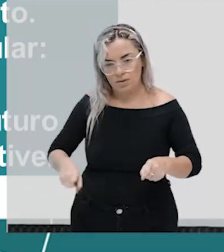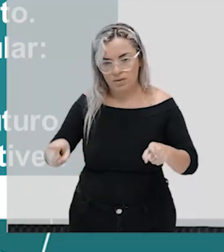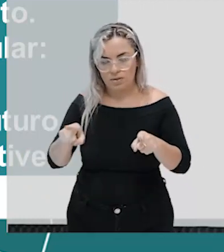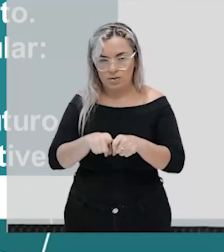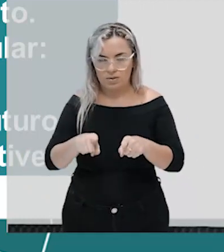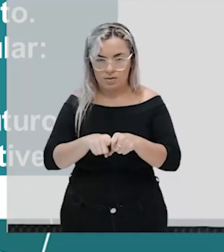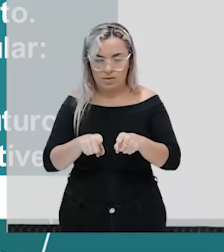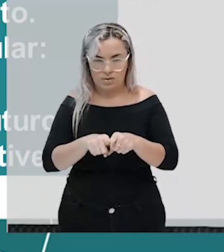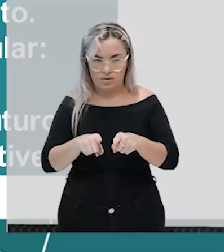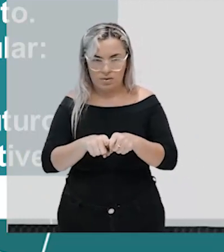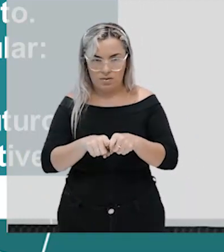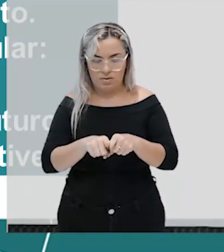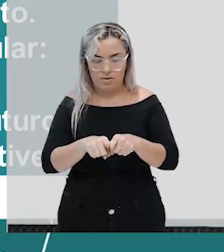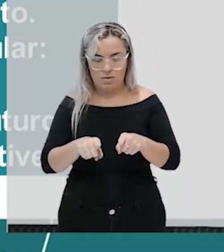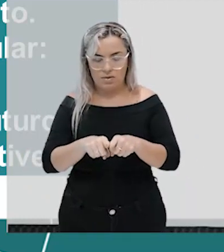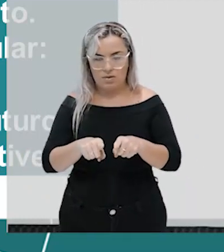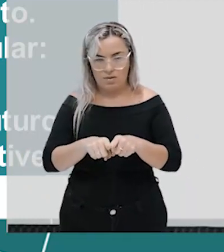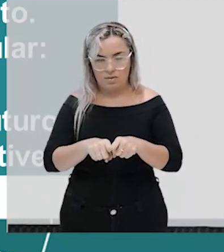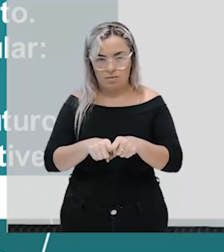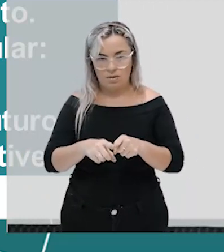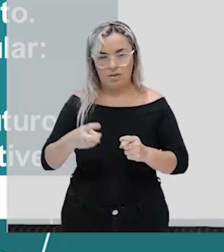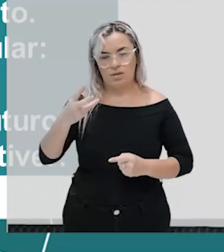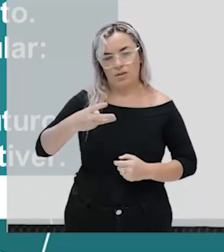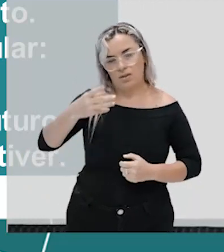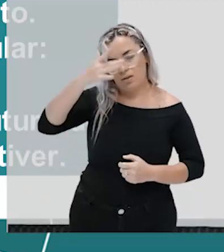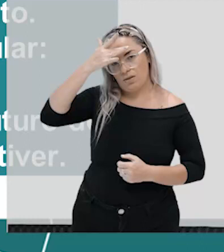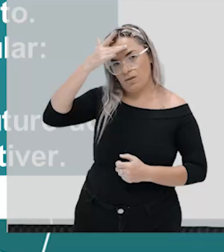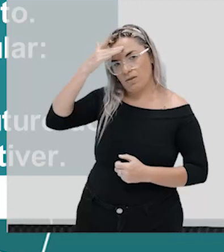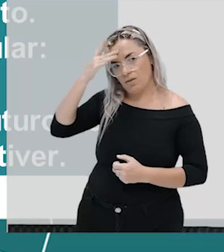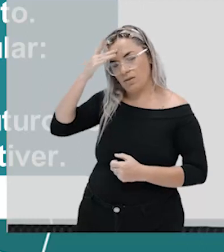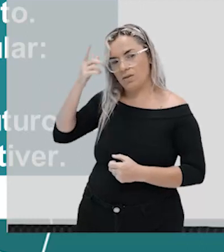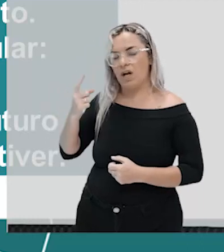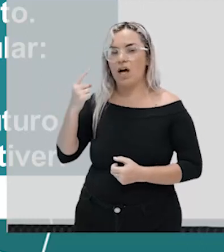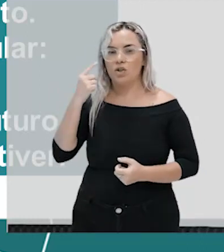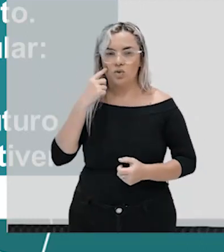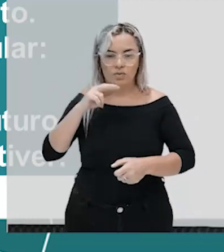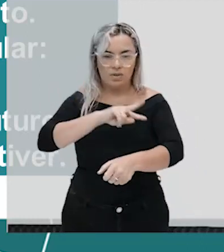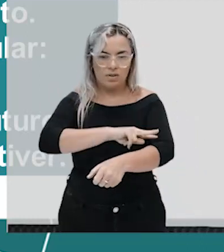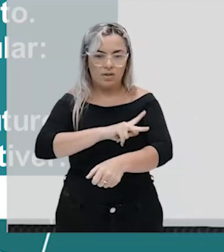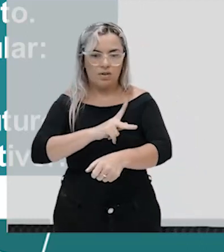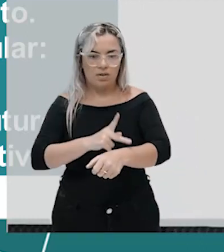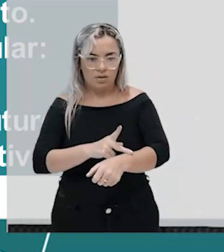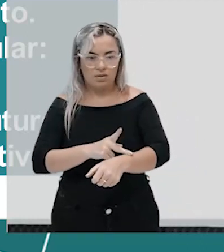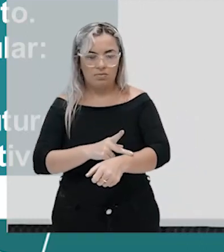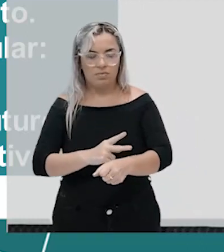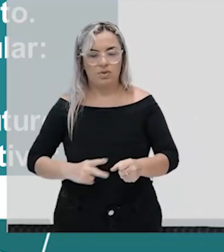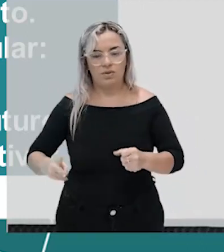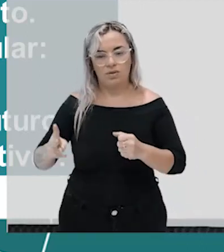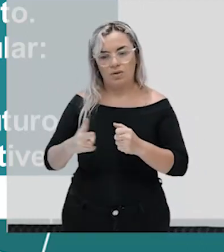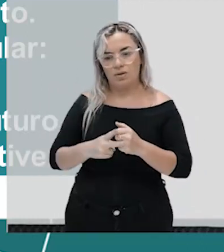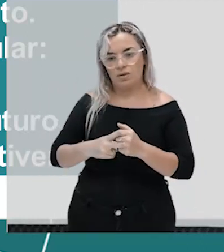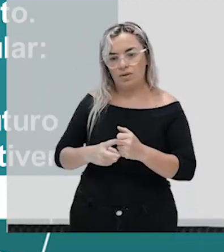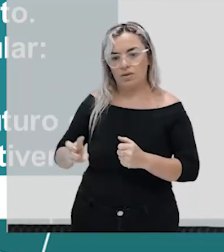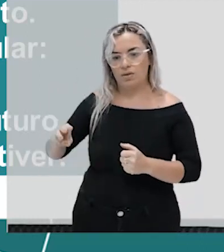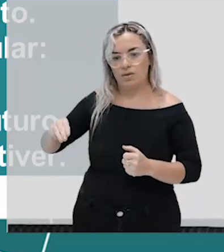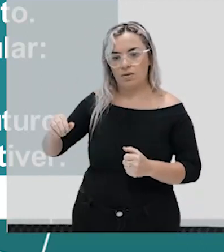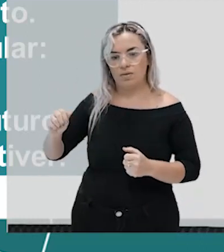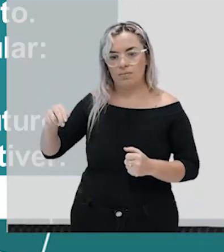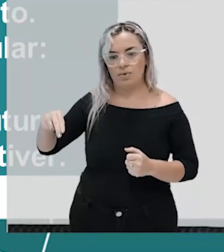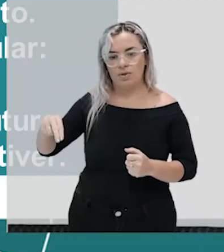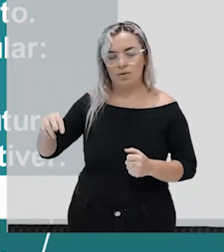no futuro do subjuntivo, cuja a forma é mantiver. É o caso aqui do verbo aqui,